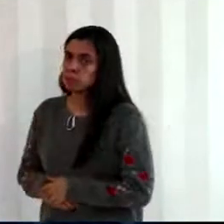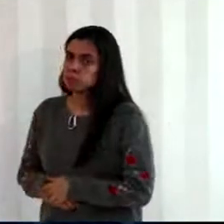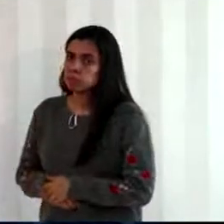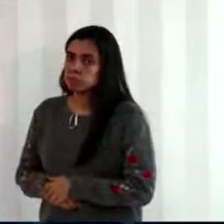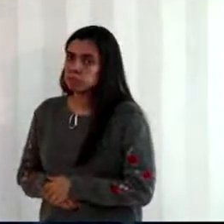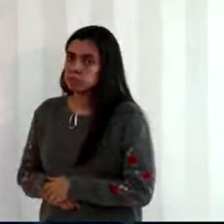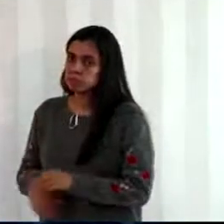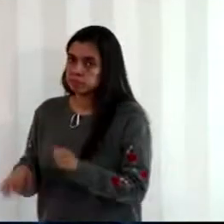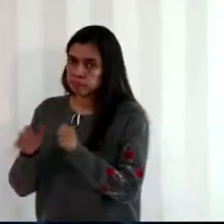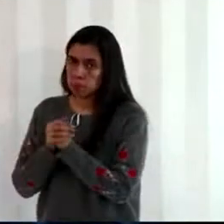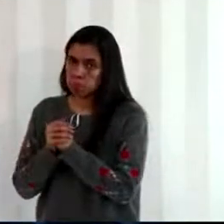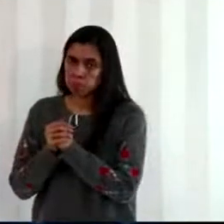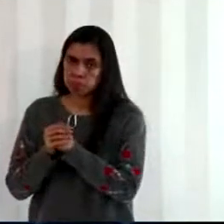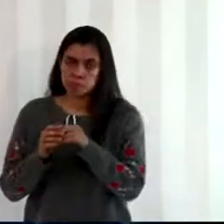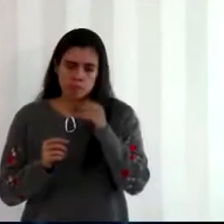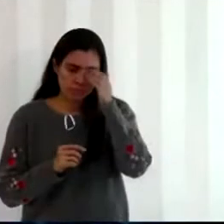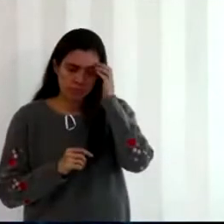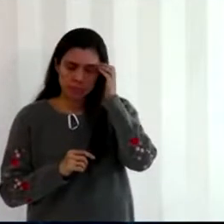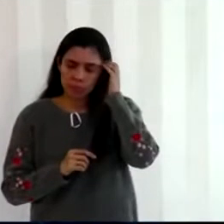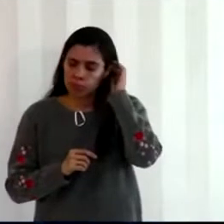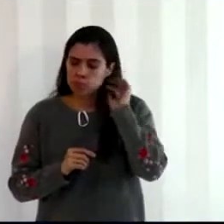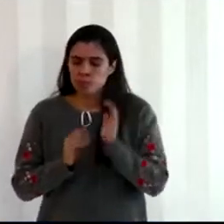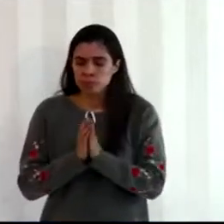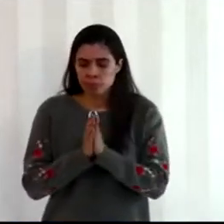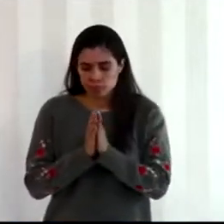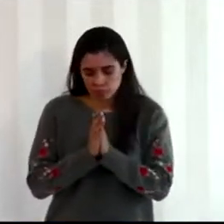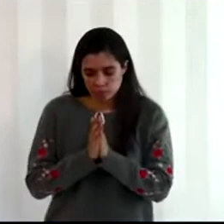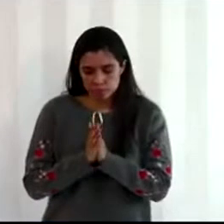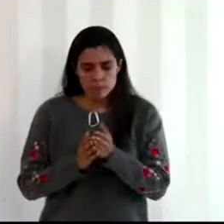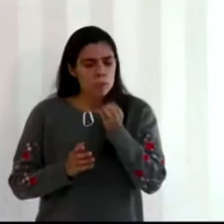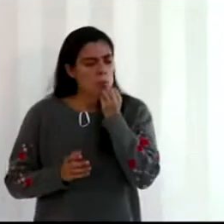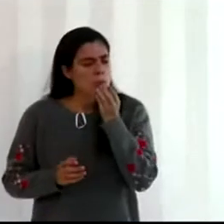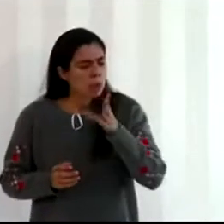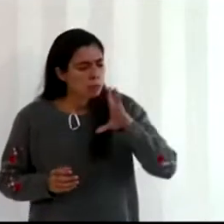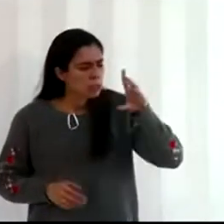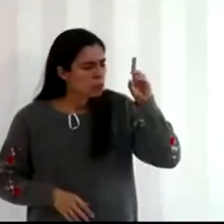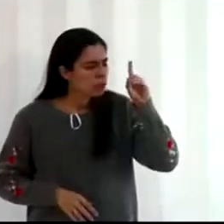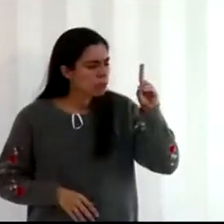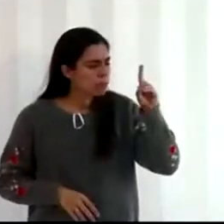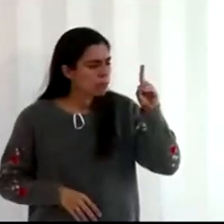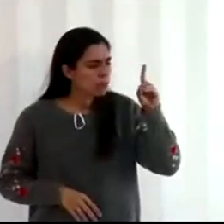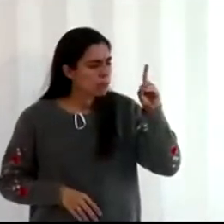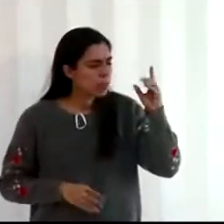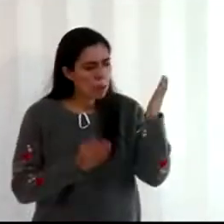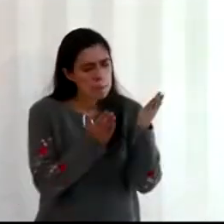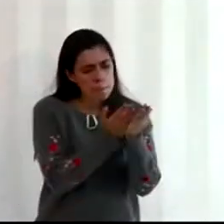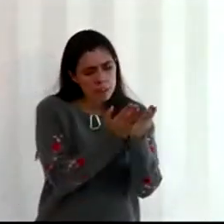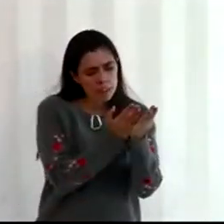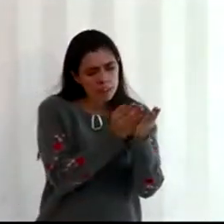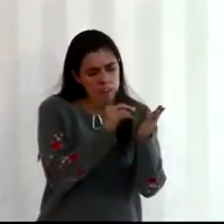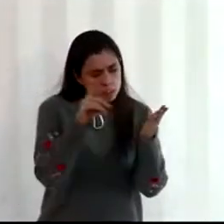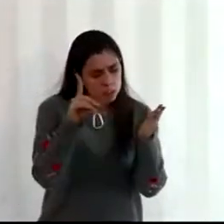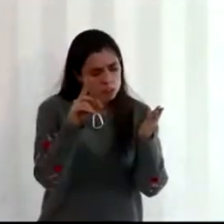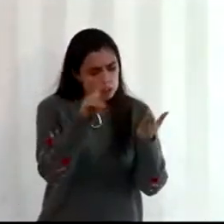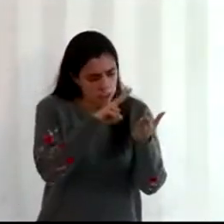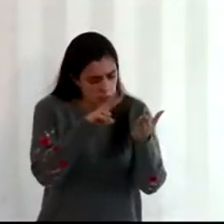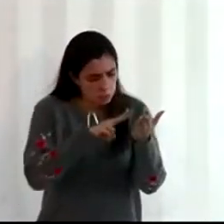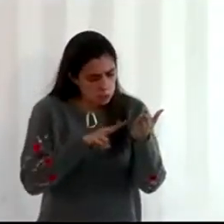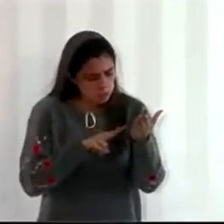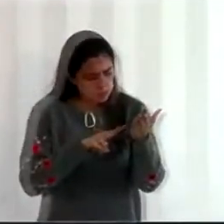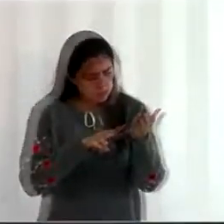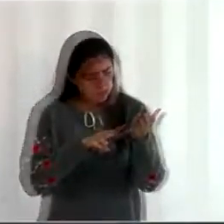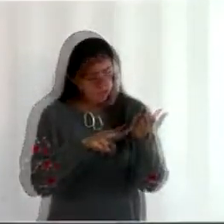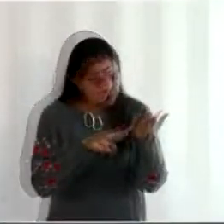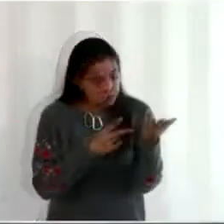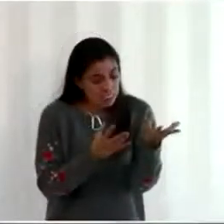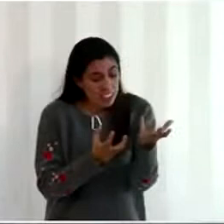exércitos. Amém. Vamos orar mais uma vez? Bondoso Deus, a Tua palavra mais uma vez foi lida, e agora eu